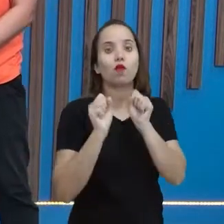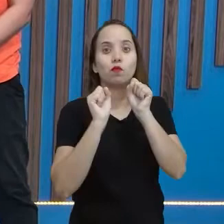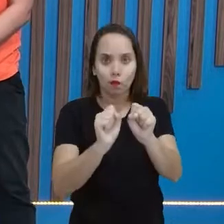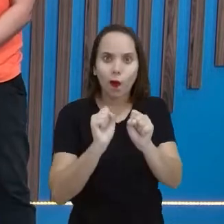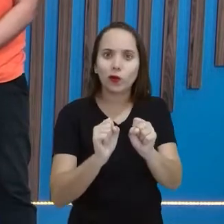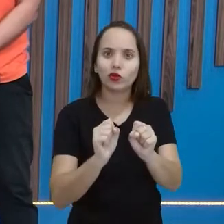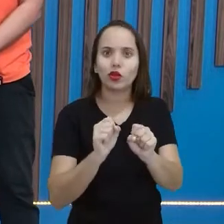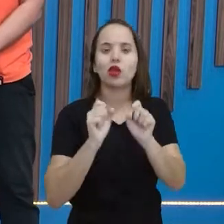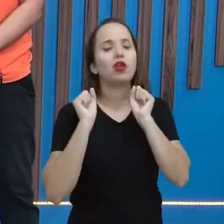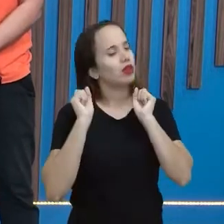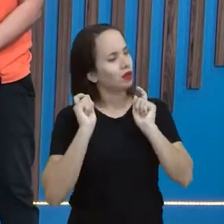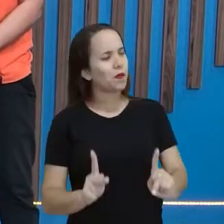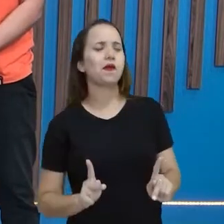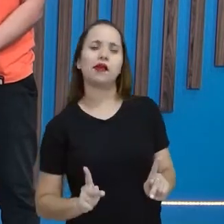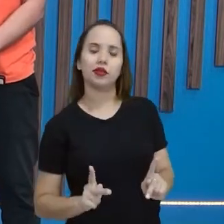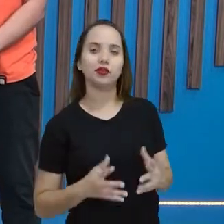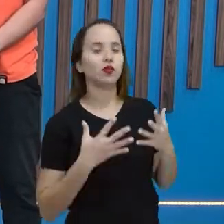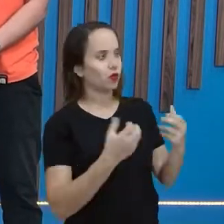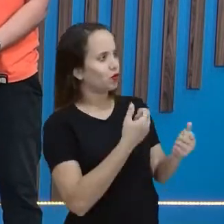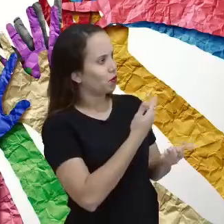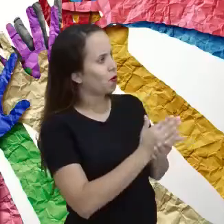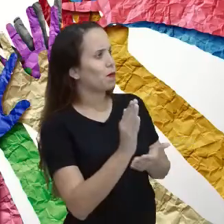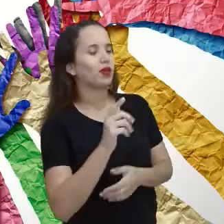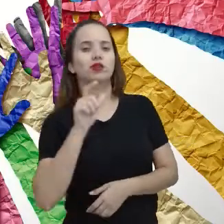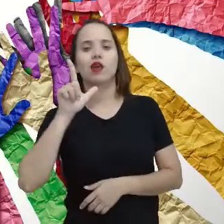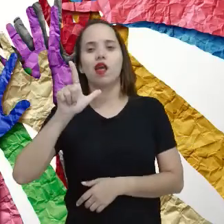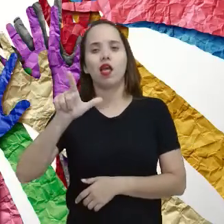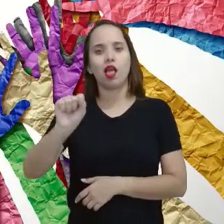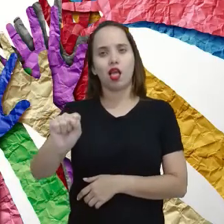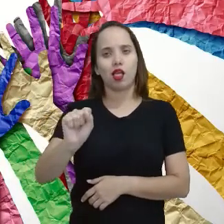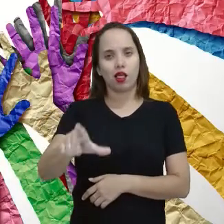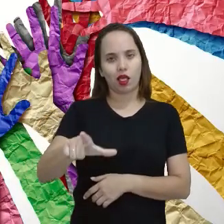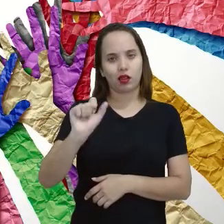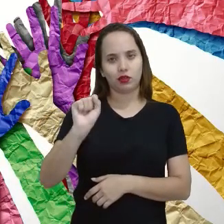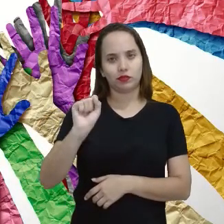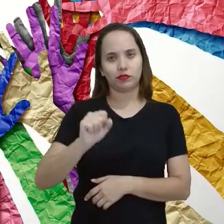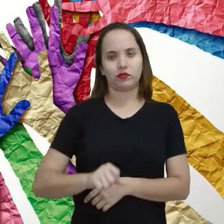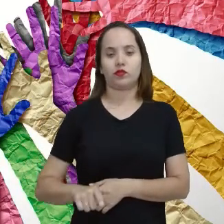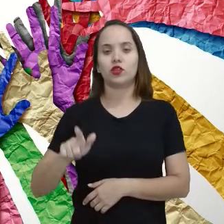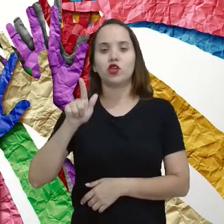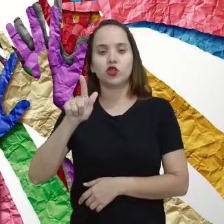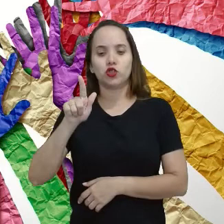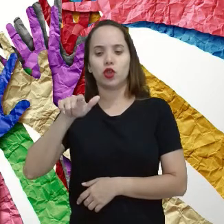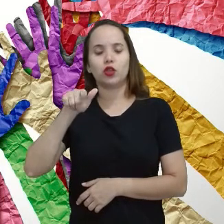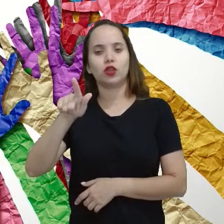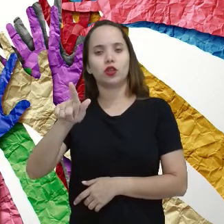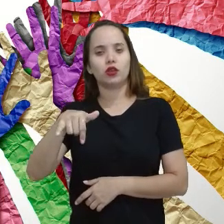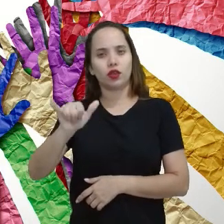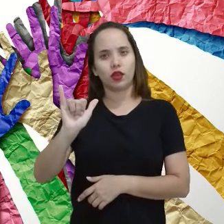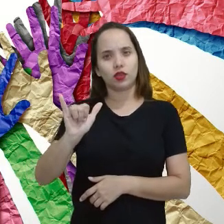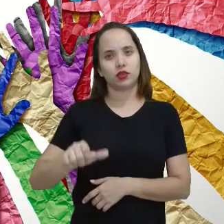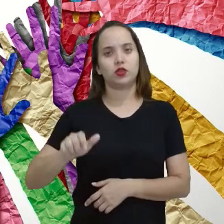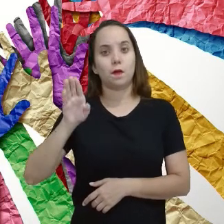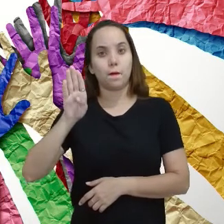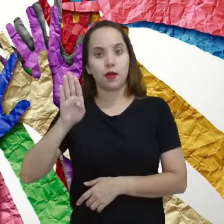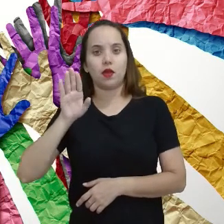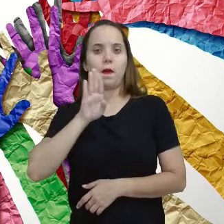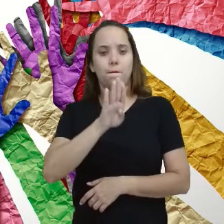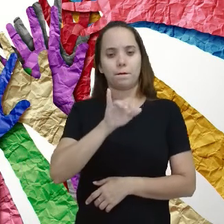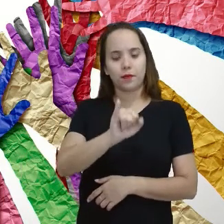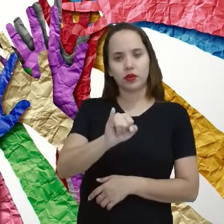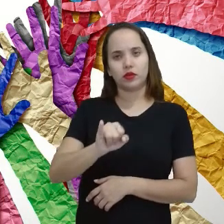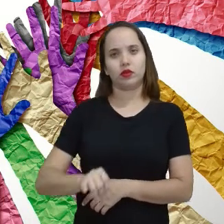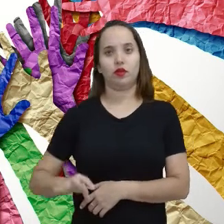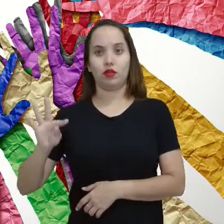tudo certo. Então vamos lá, eu começo, Armando. L de lésbicas. G é gays. B de bissexuais.